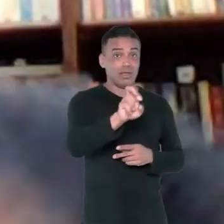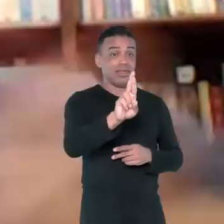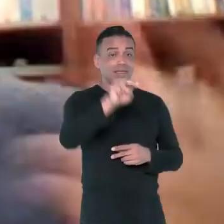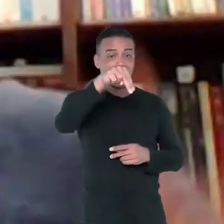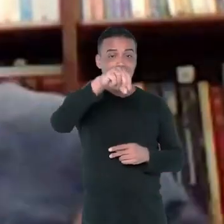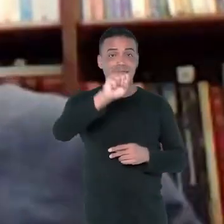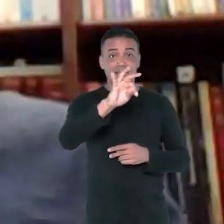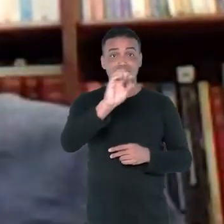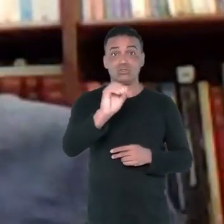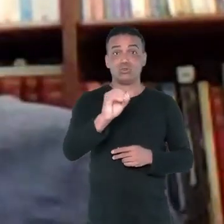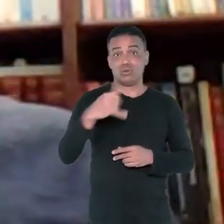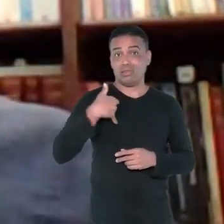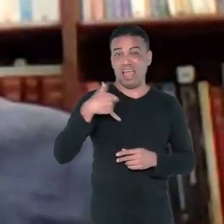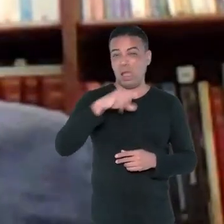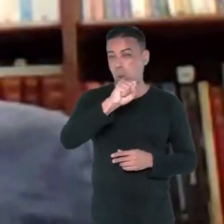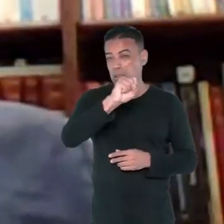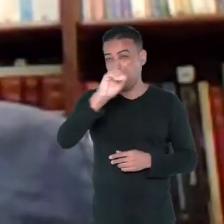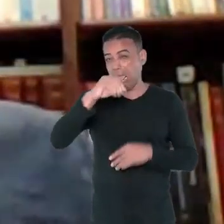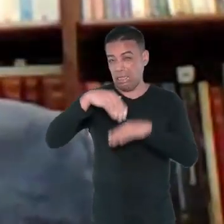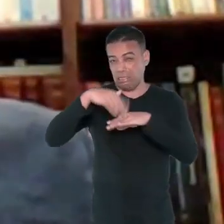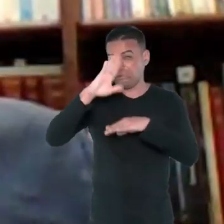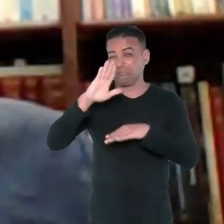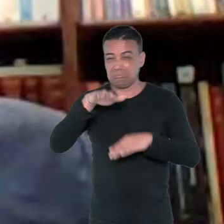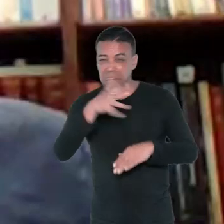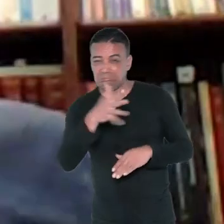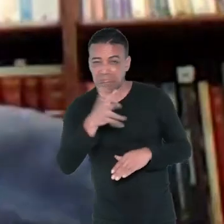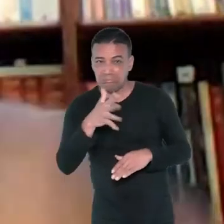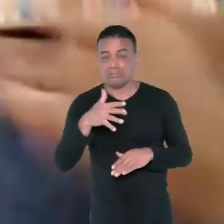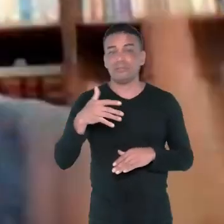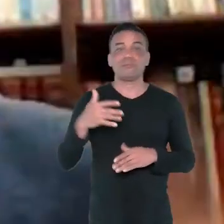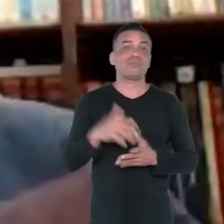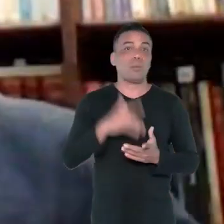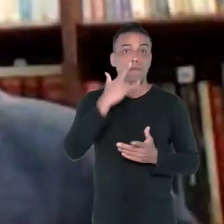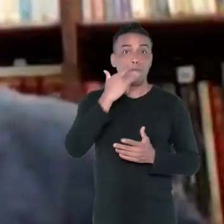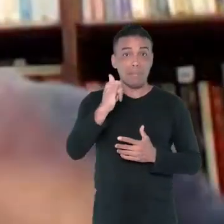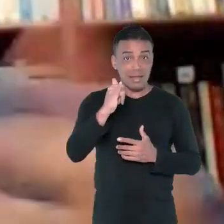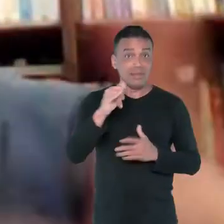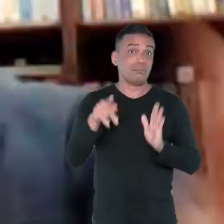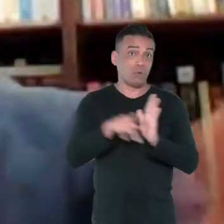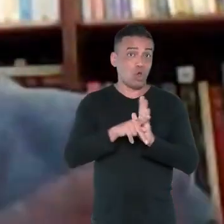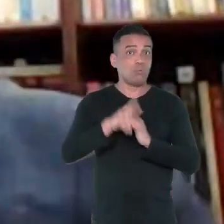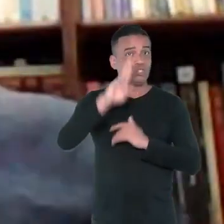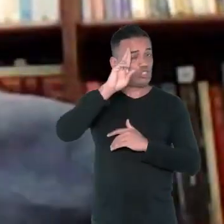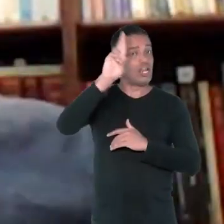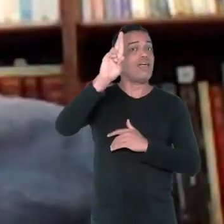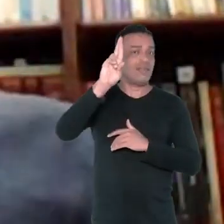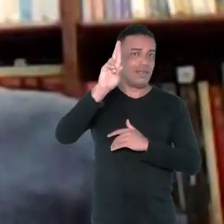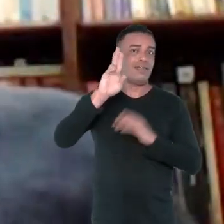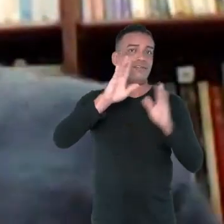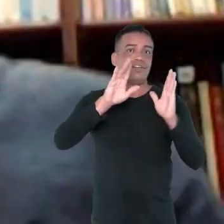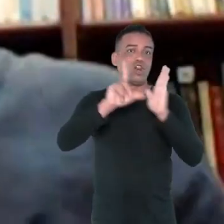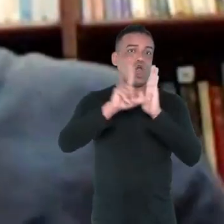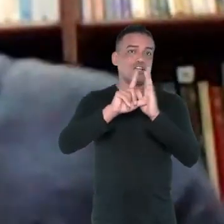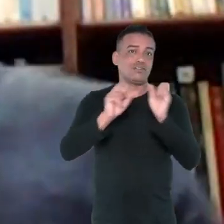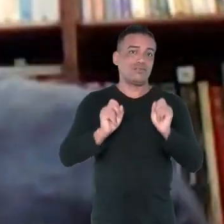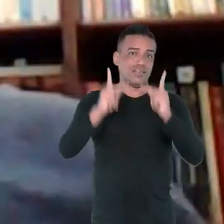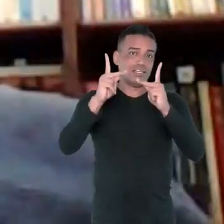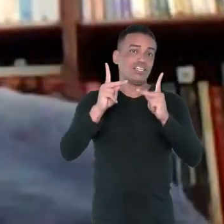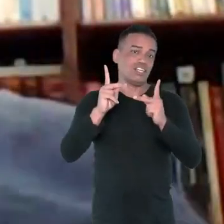80 e tantos anos. Então, o pai dele era o dono daquele sebo, e conheci o Fernando